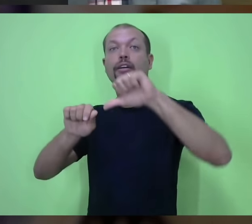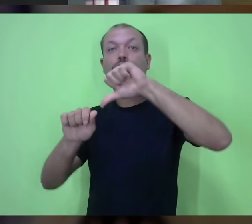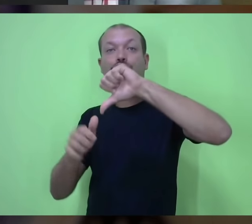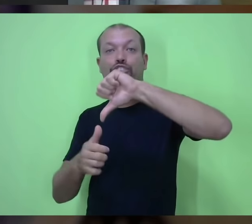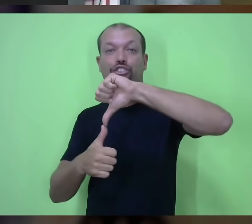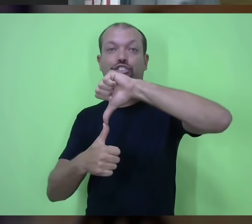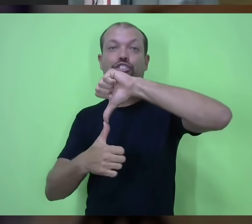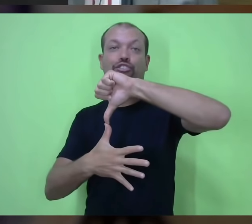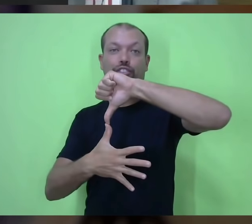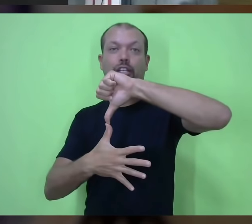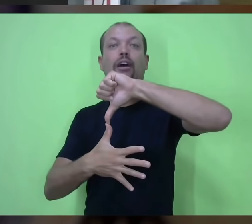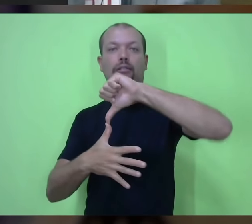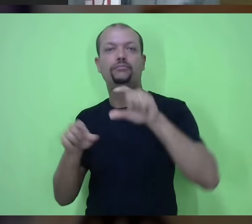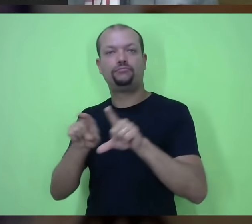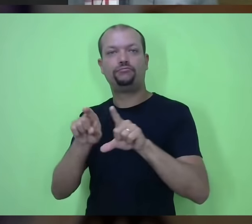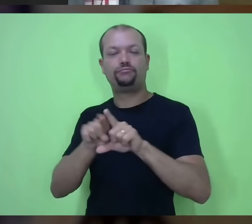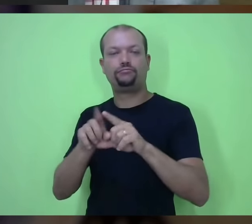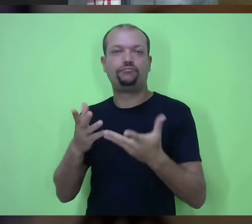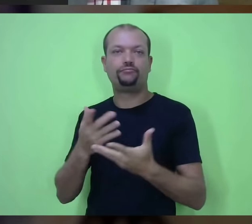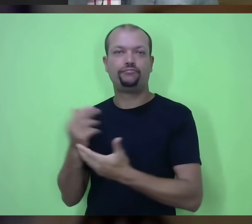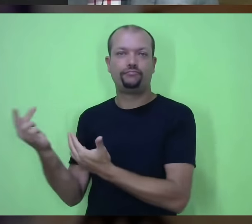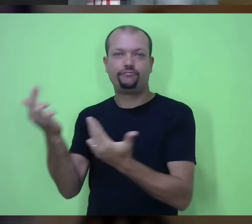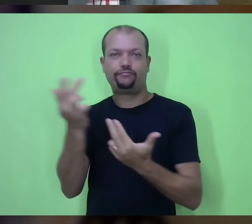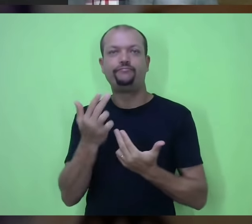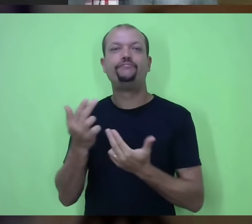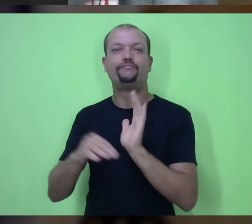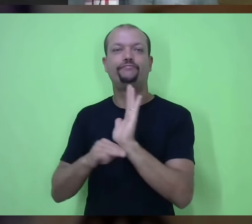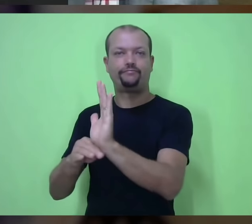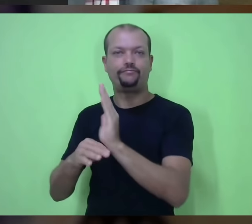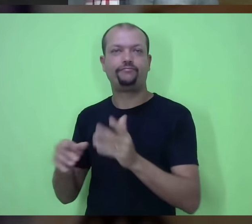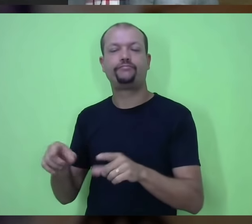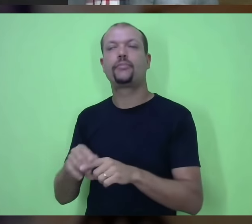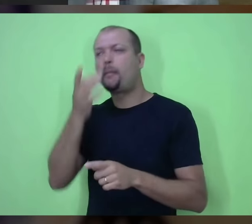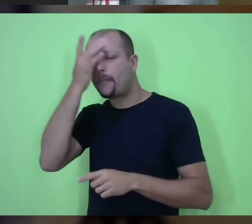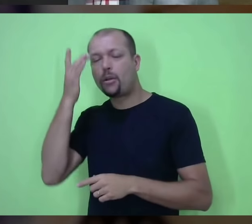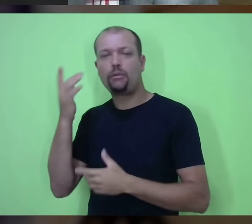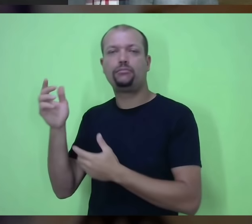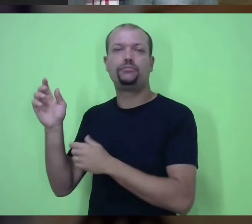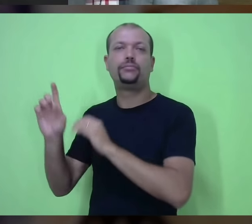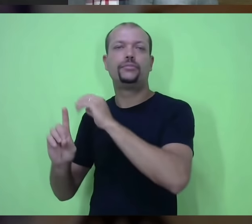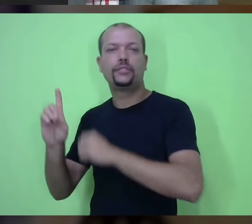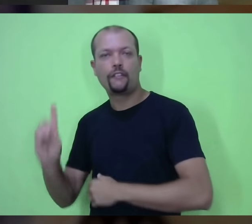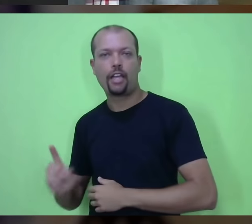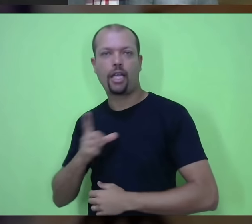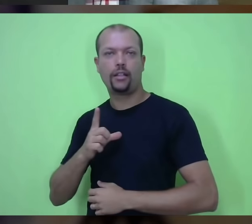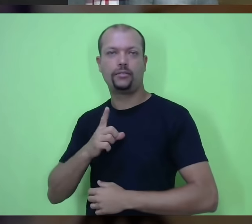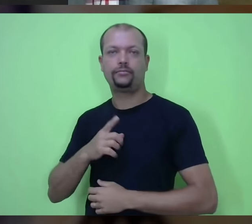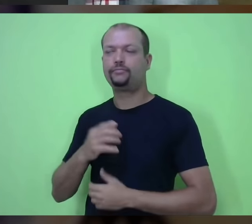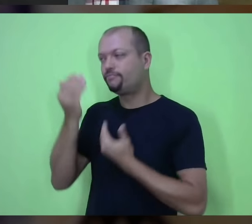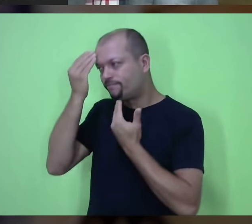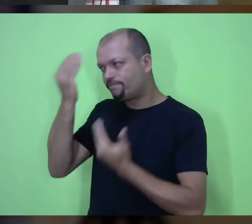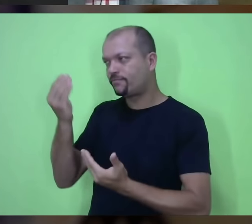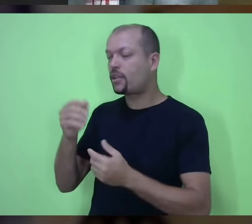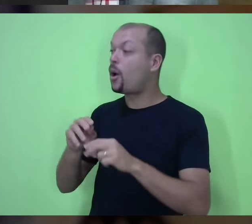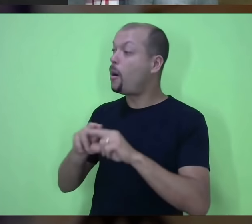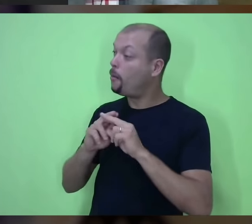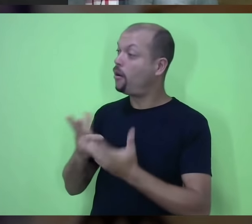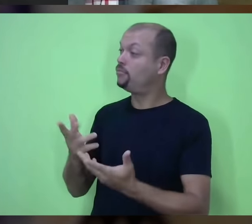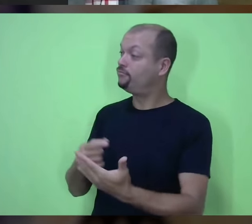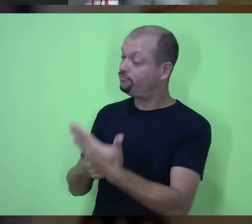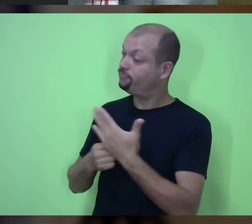realmente preocupado com o bem-estar dos nossos irmãos, né? Que têm algum tipo de deficiência. Obrigado, pastor Bruno, por compartilhar